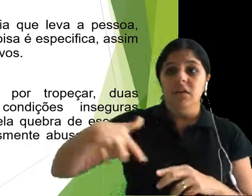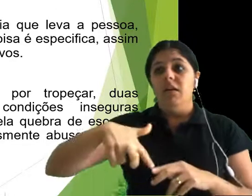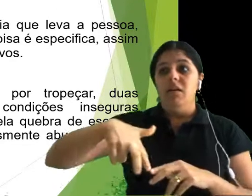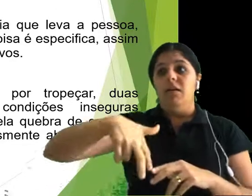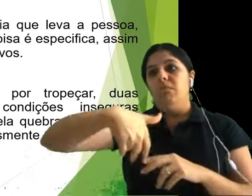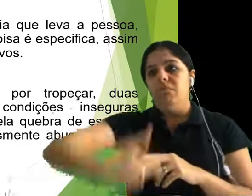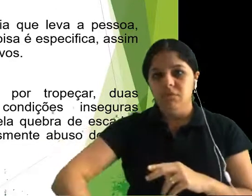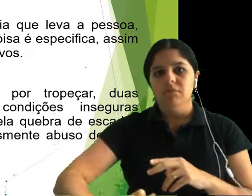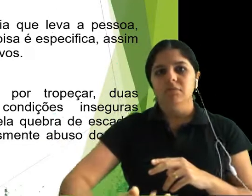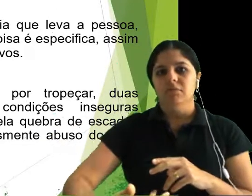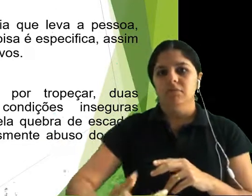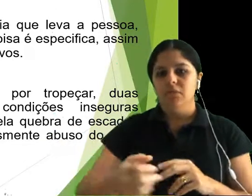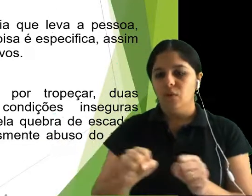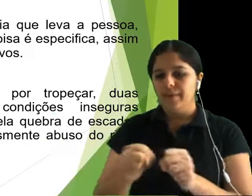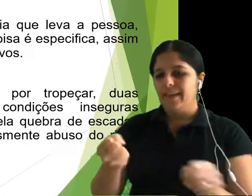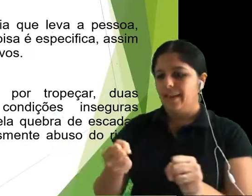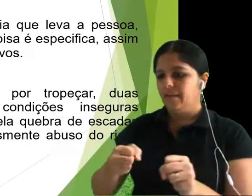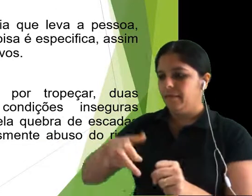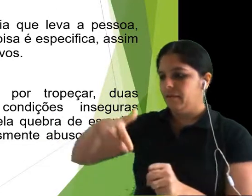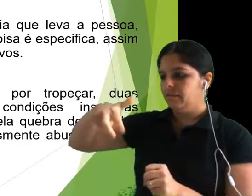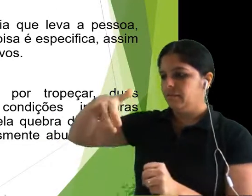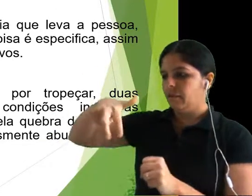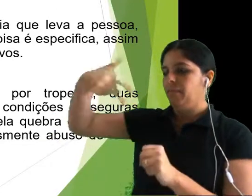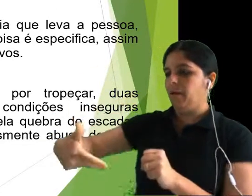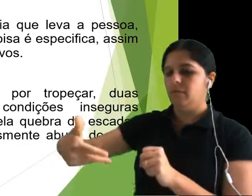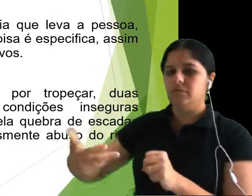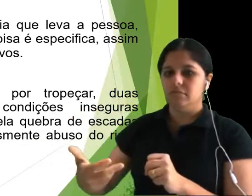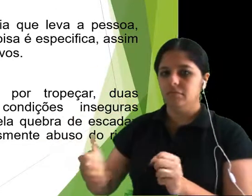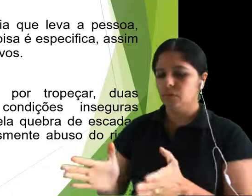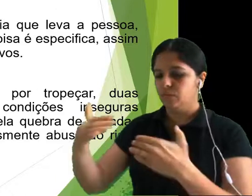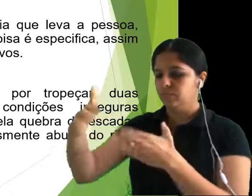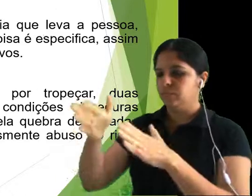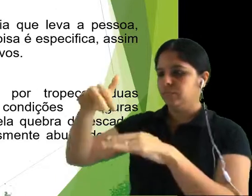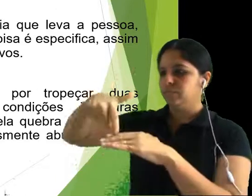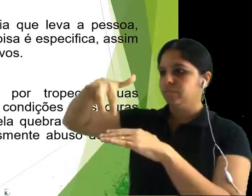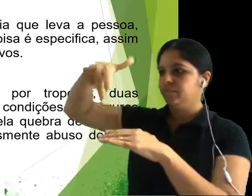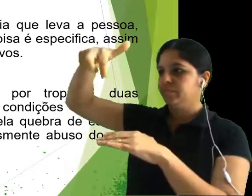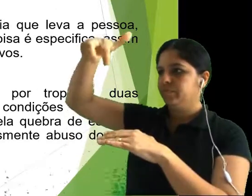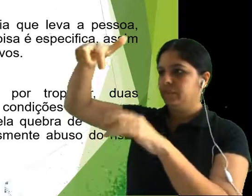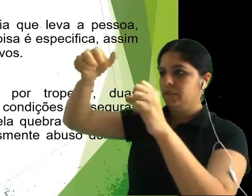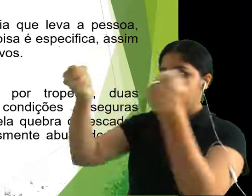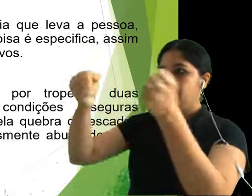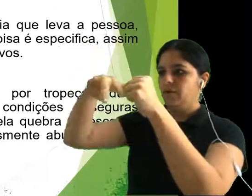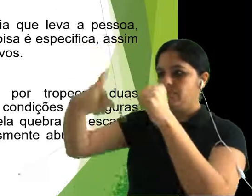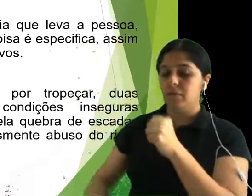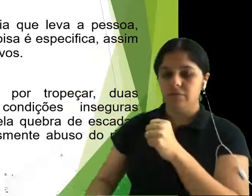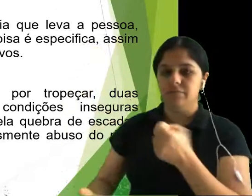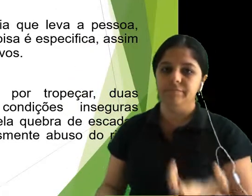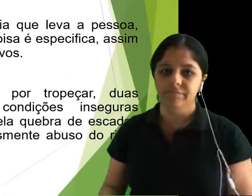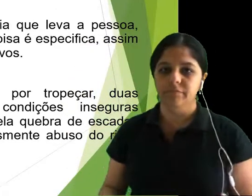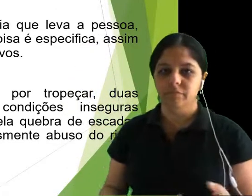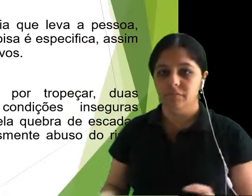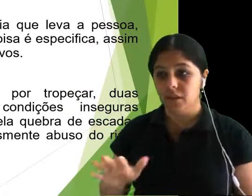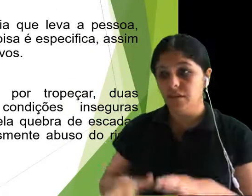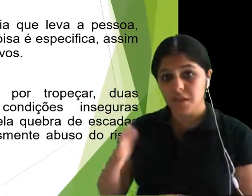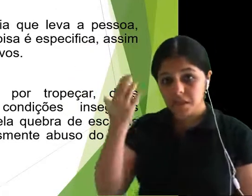de escadas, quebra de andaimes, ou muitas vezes simplesmente pelo abuso do risco, que ela sabe que tem. E às vezes,